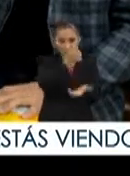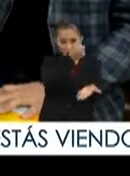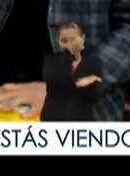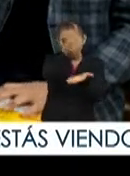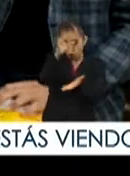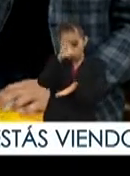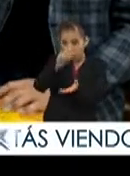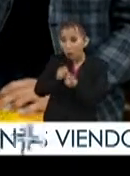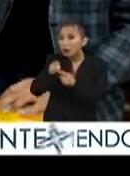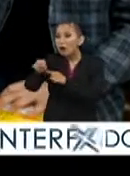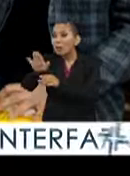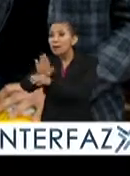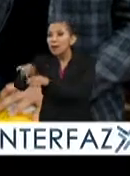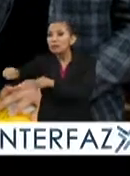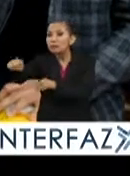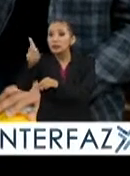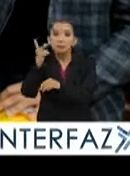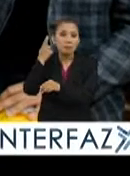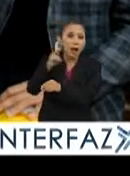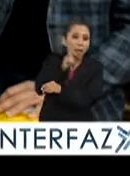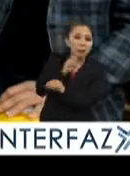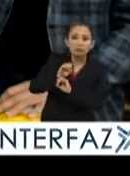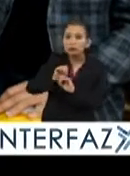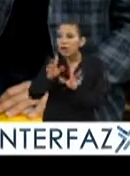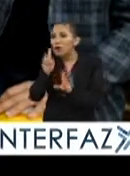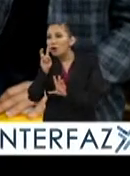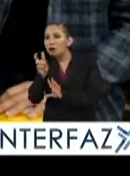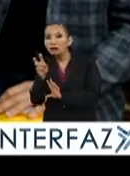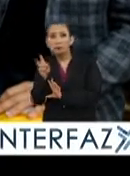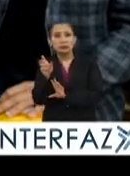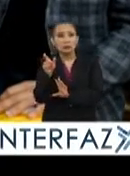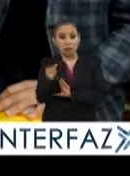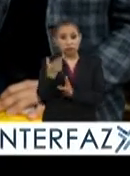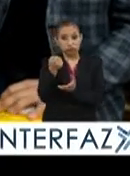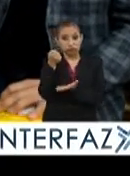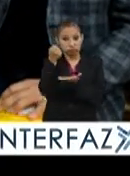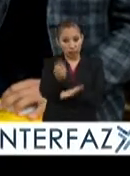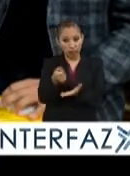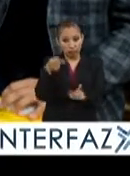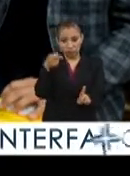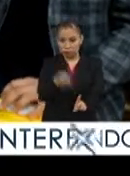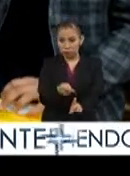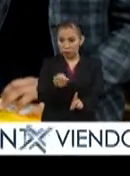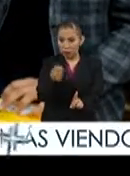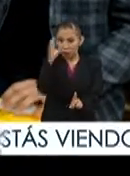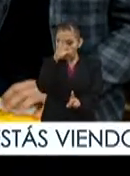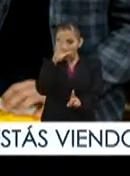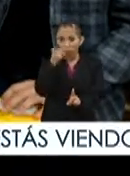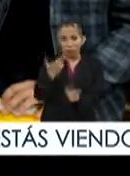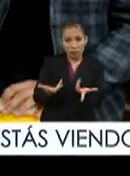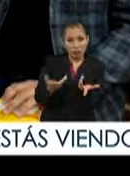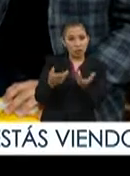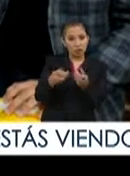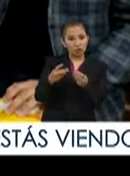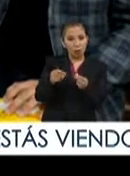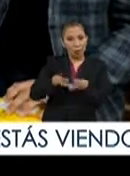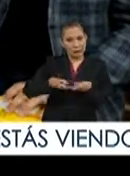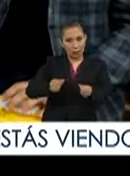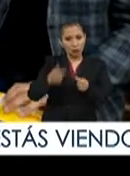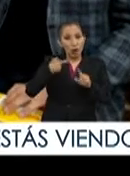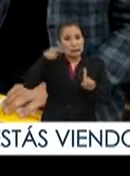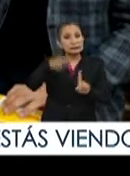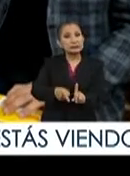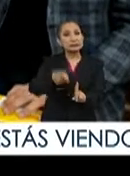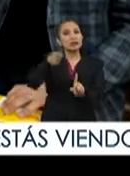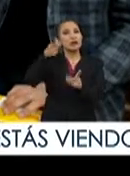na cultura, para provar claramente que o recurso do Estado na cultura é um investimento, não é um gasto, que